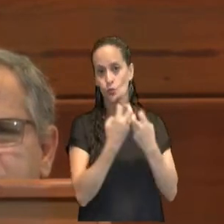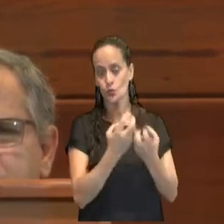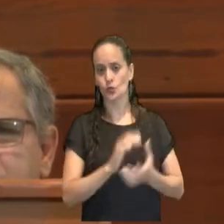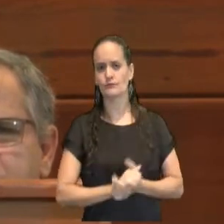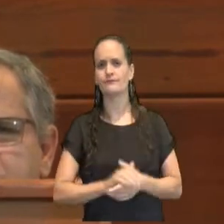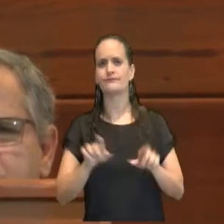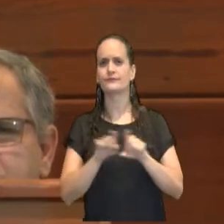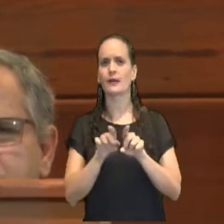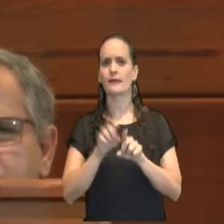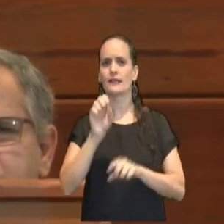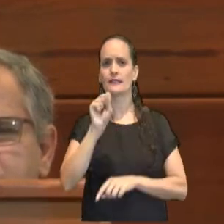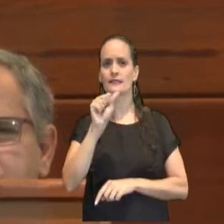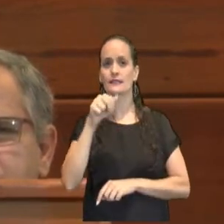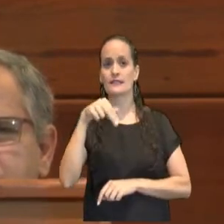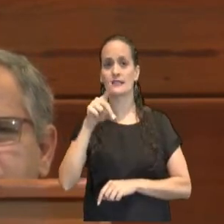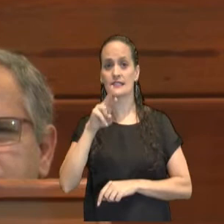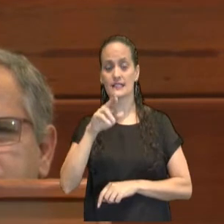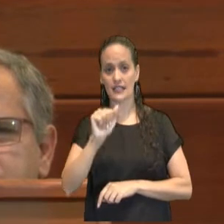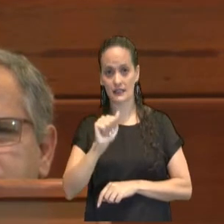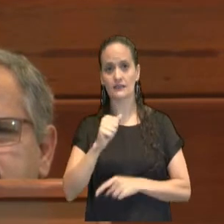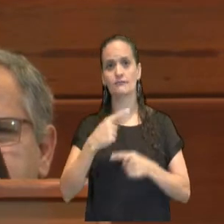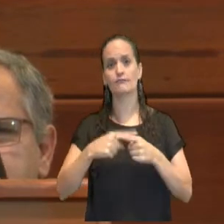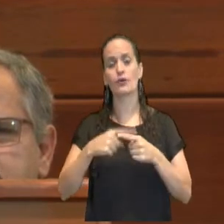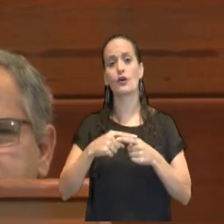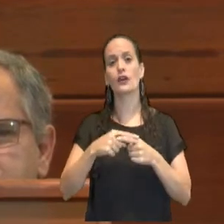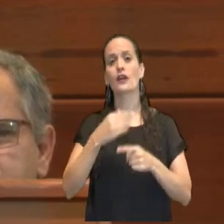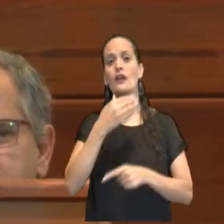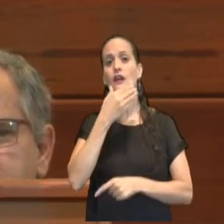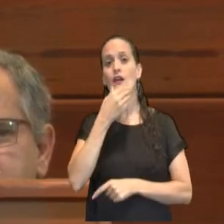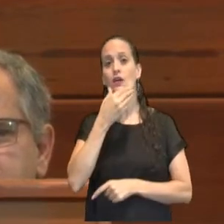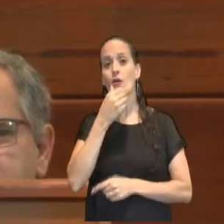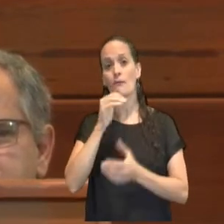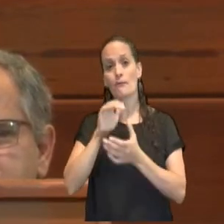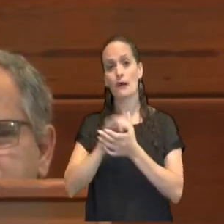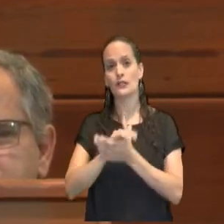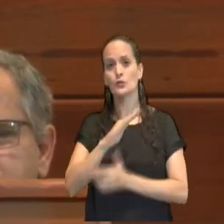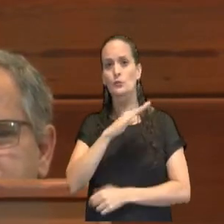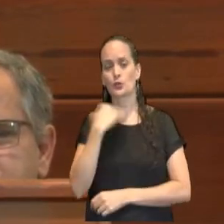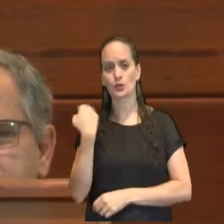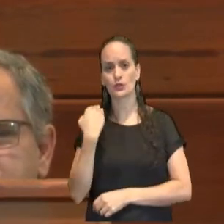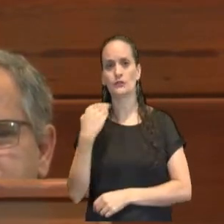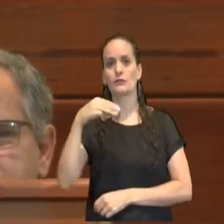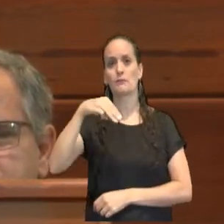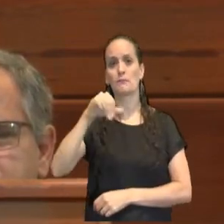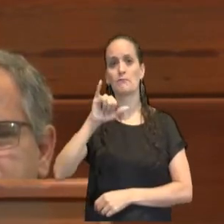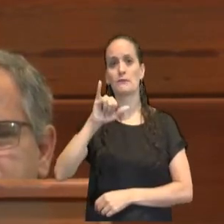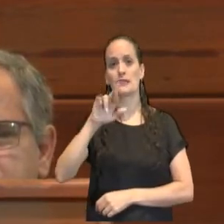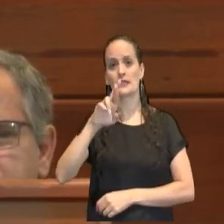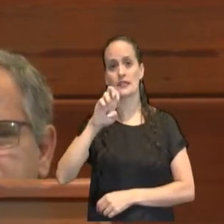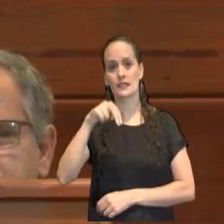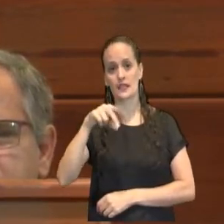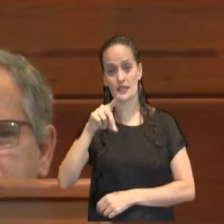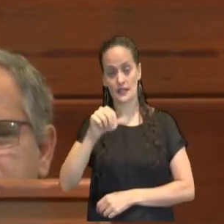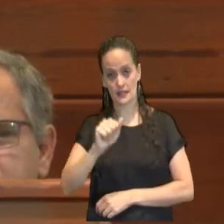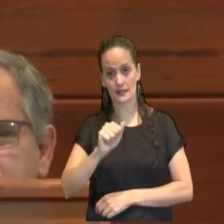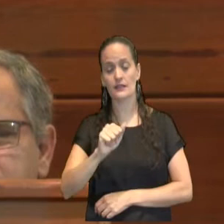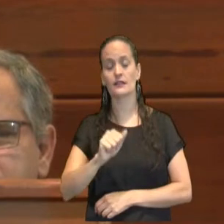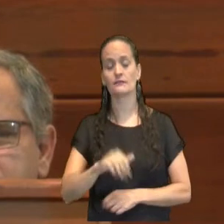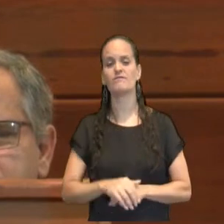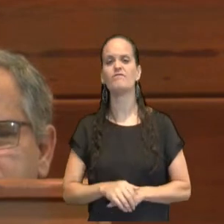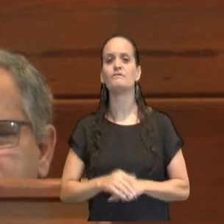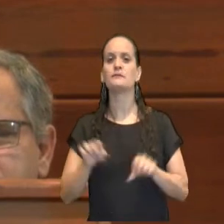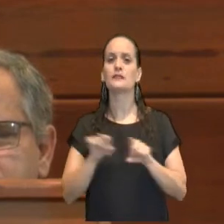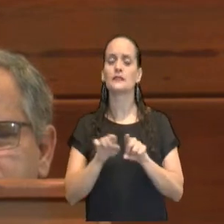irmã Sandra, enlutada pela perda do seu esposo, o nosso querido irmão Mutaleci Miranda, e vamos orar também pelo nosso